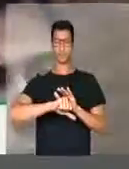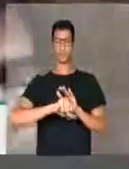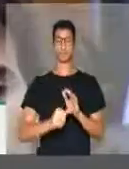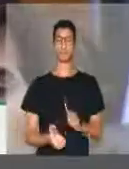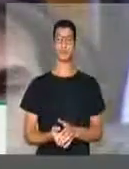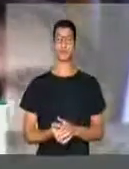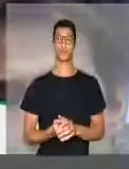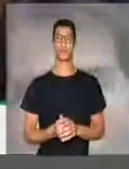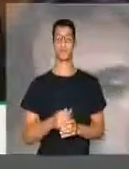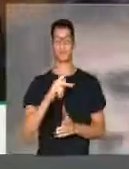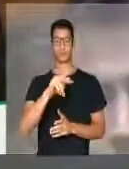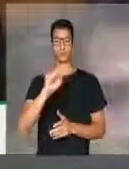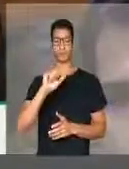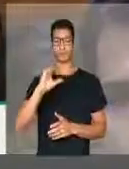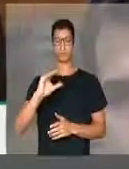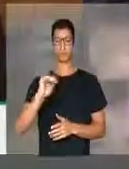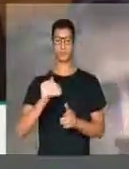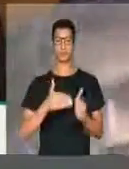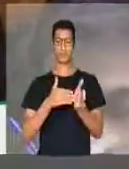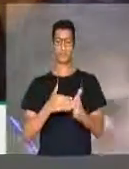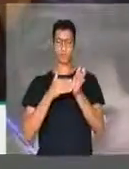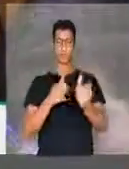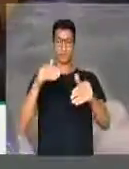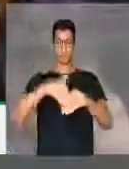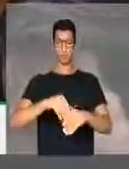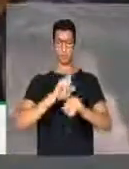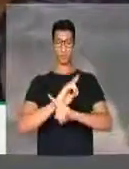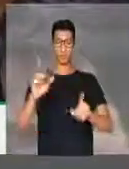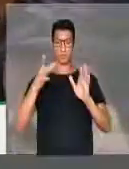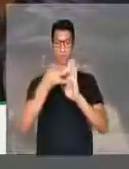o crime organizado. O PSC encaminha não ao requerimento.